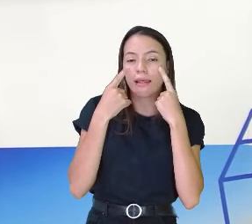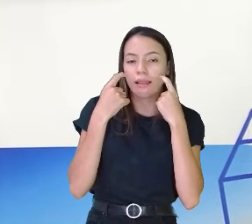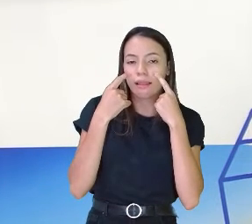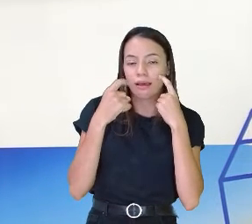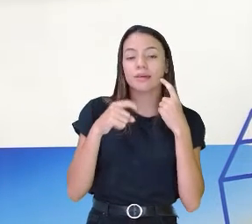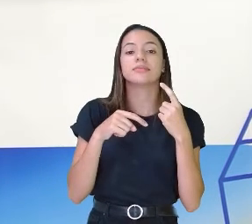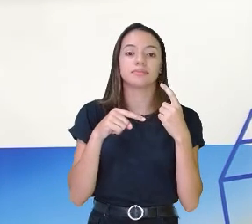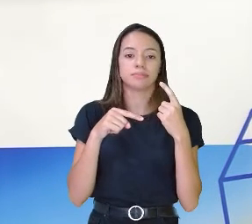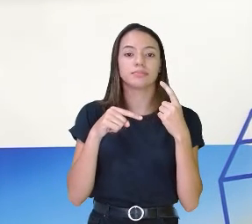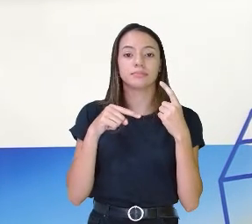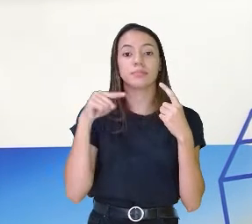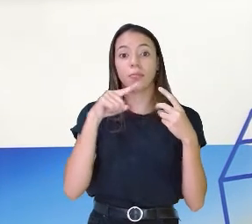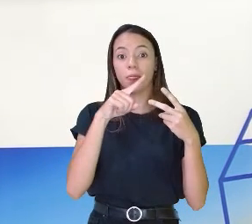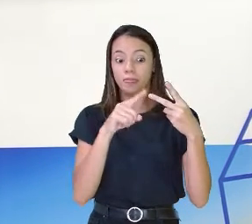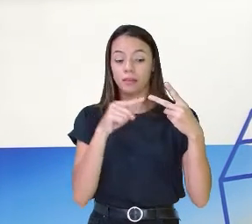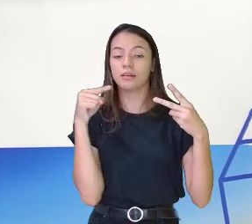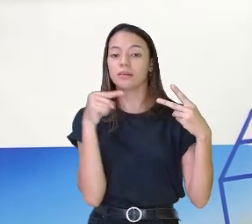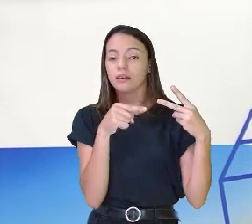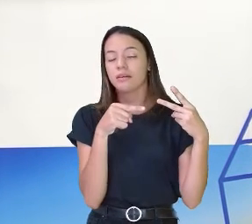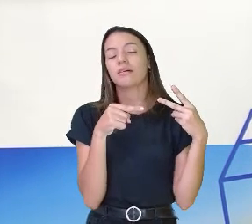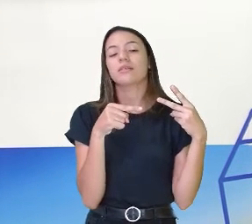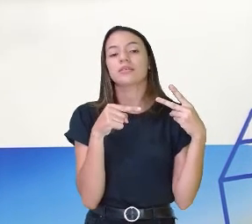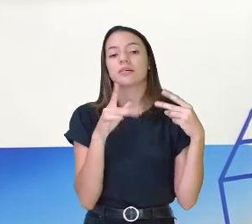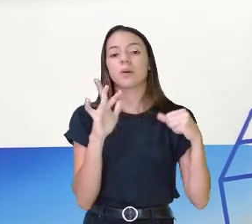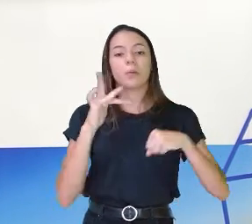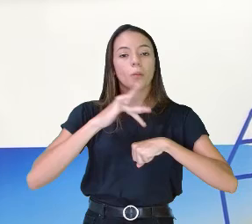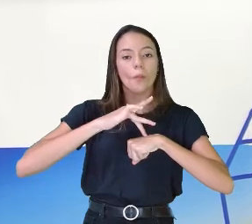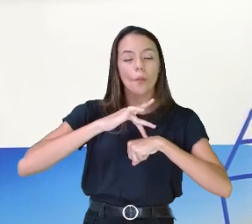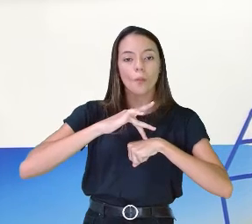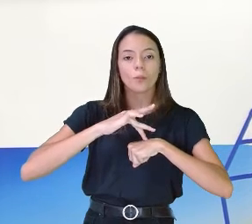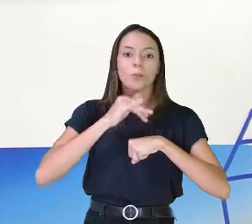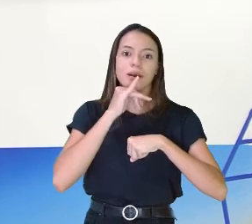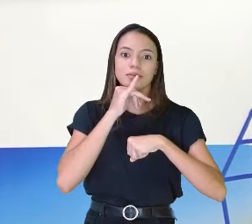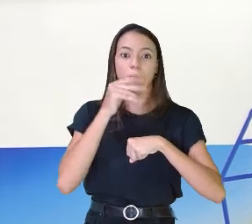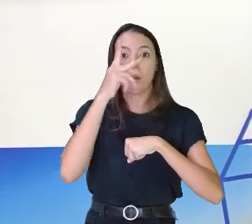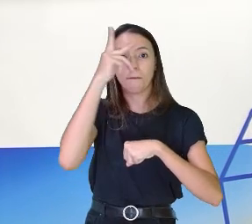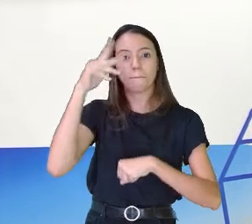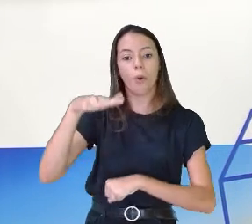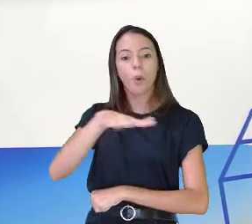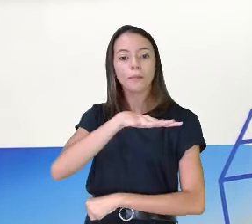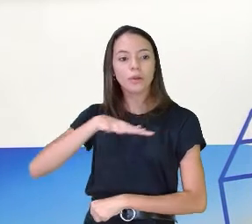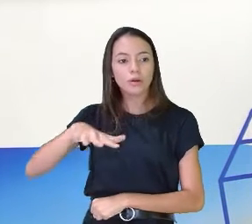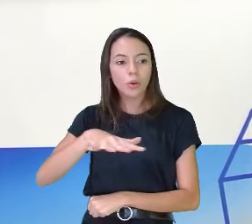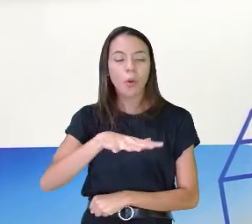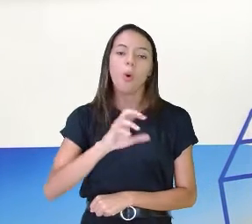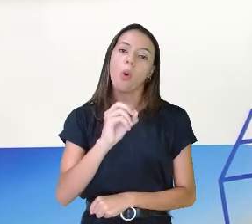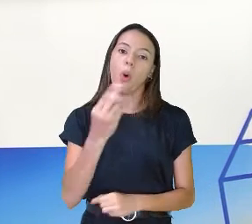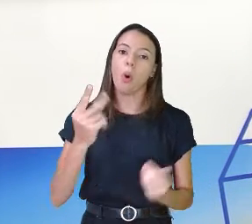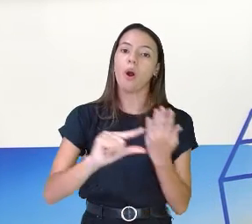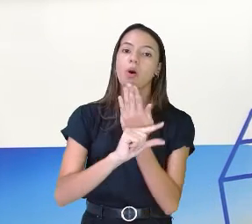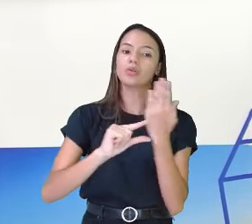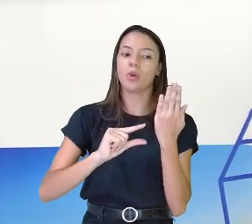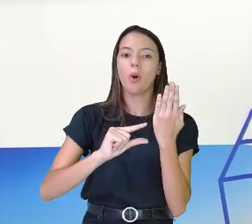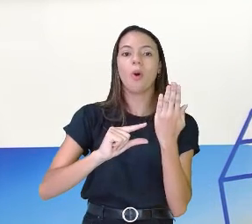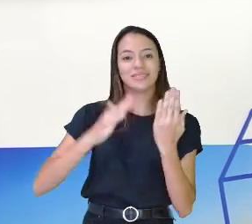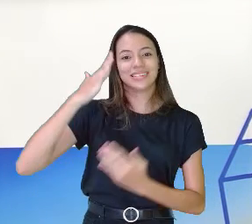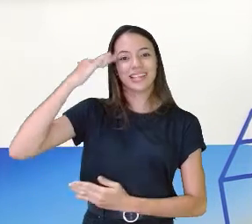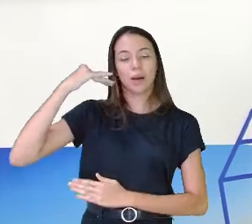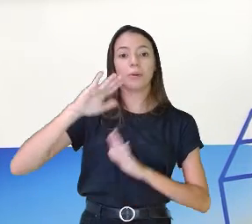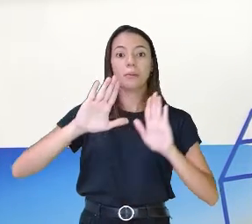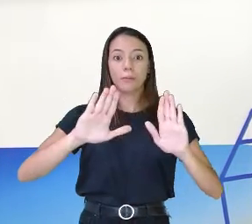falando de uma ironia que é entendida entre o público, o autor, mas não é necessariamente percebida